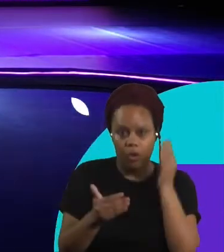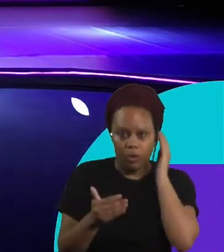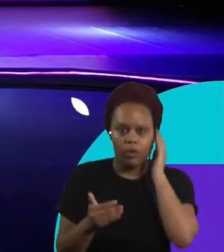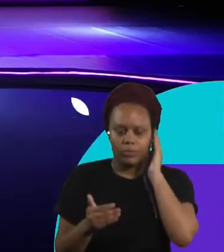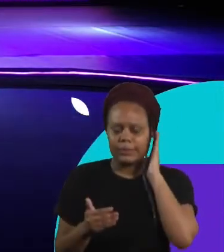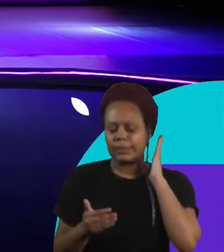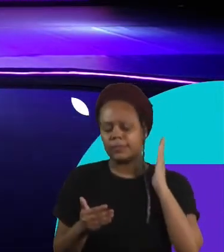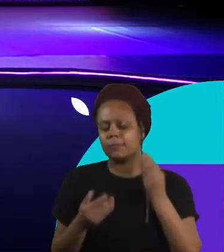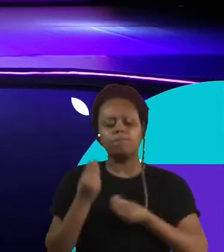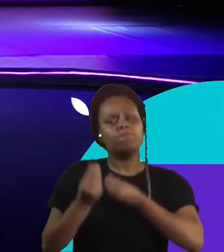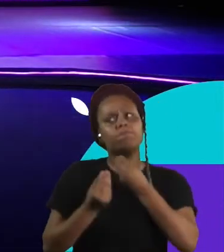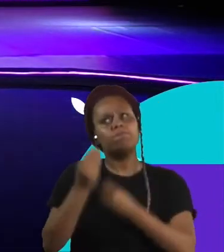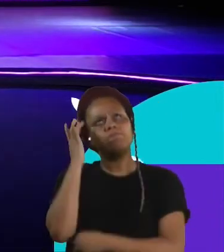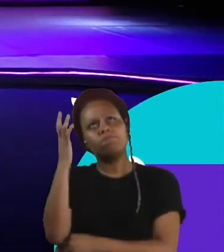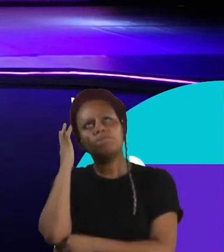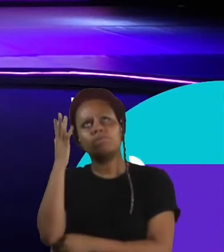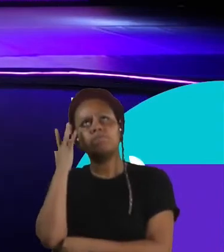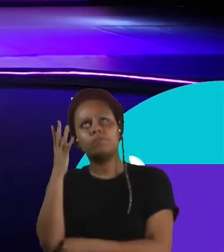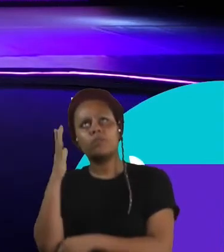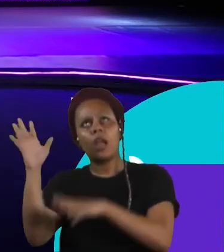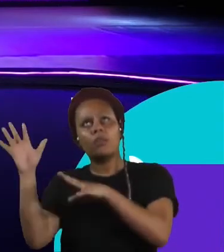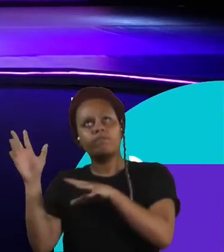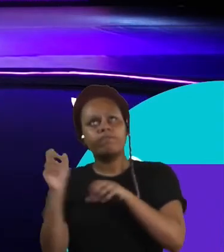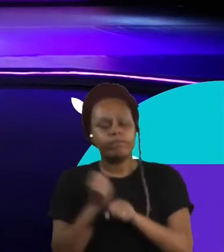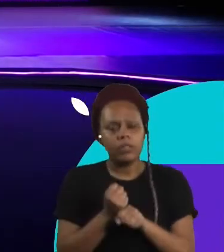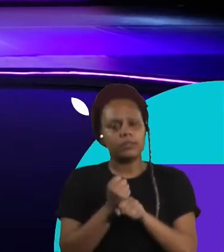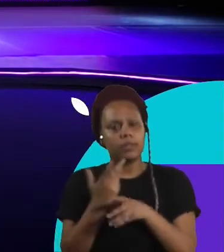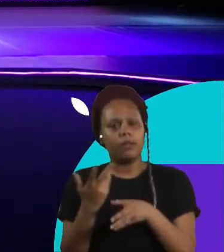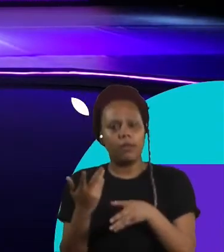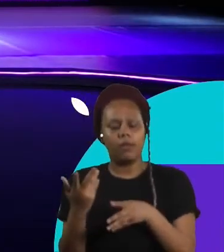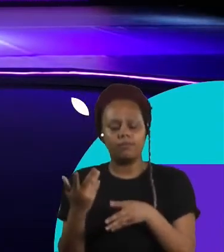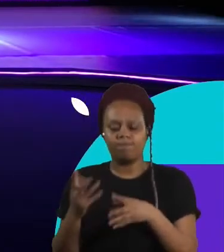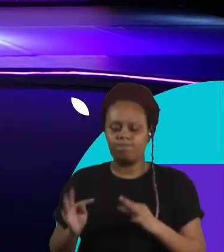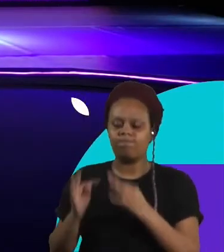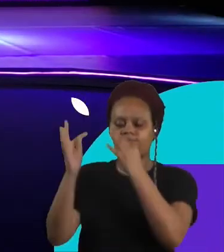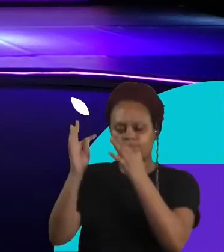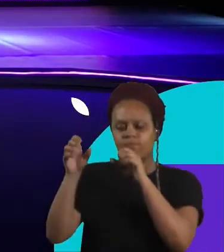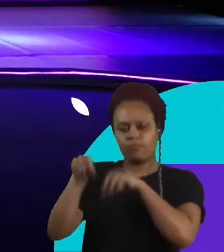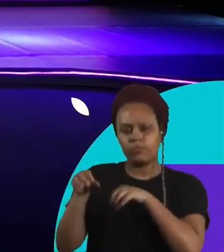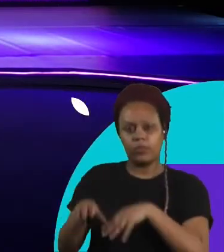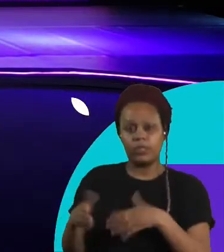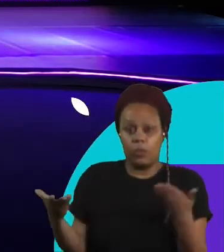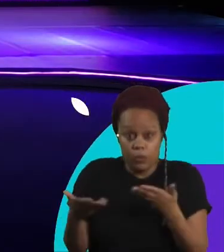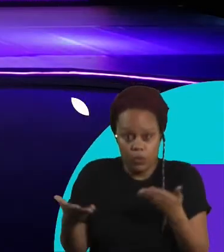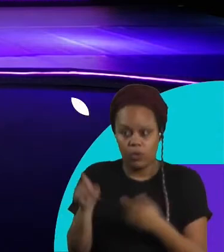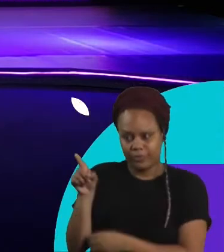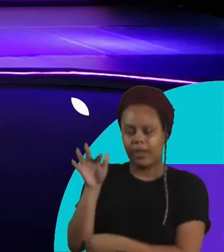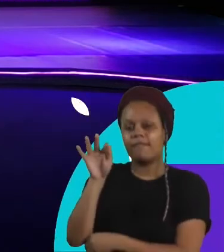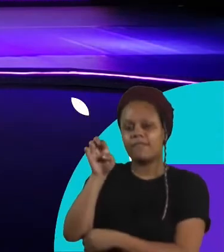como trazer tecnologia para a educação, já era uma grande inovação. Hoje, e a Fernanda é